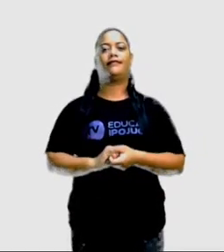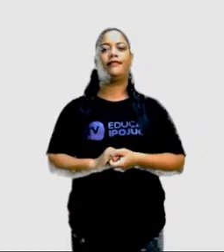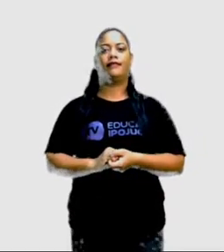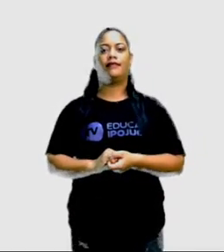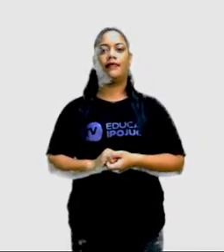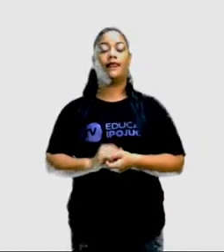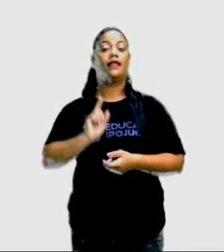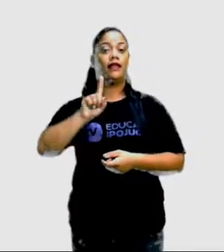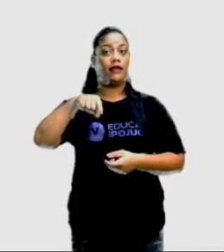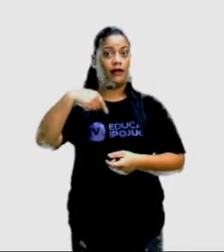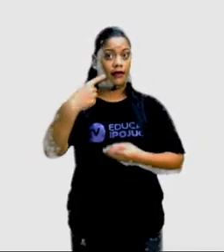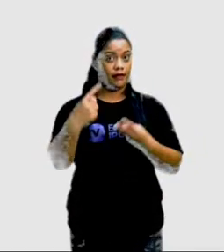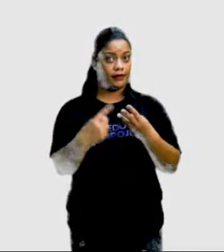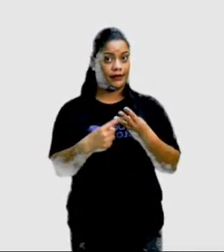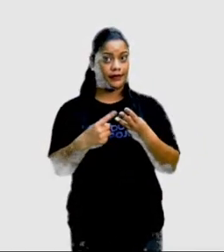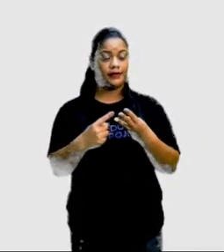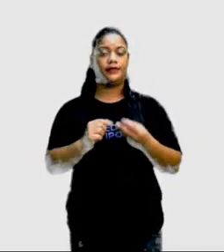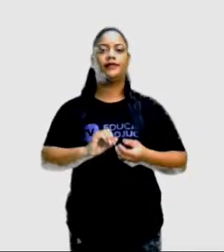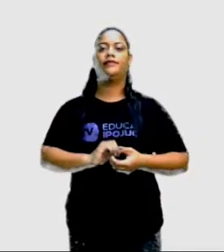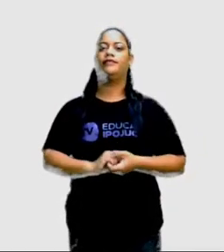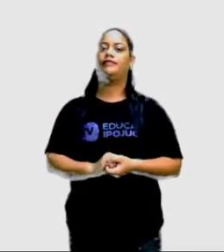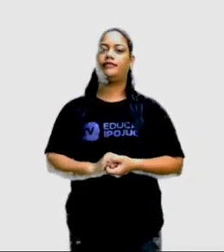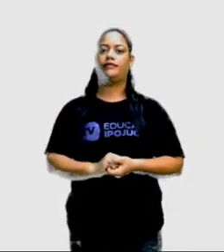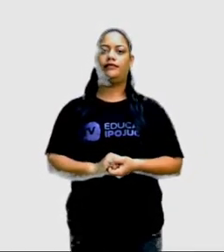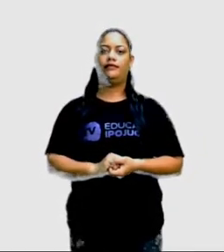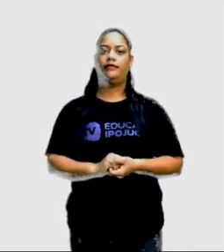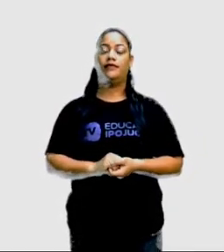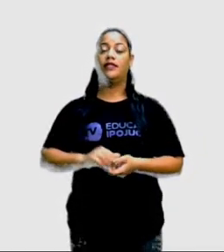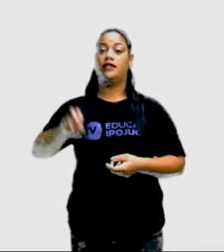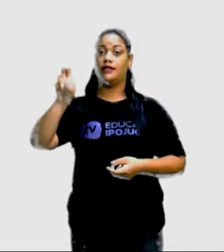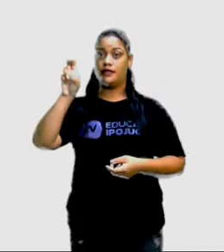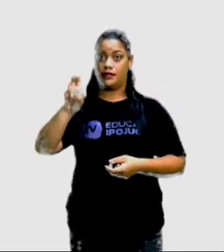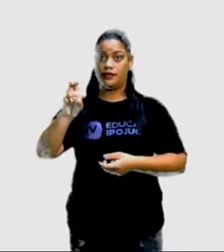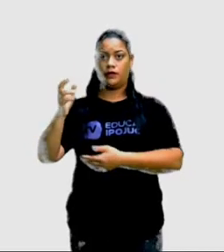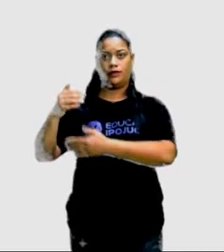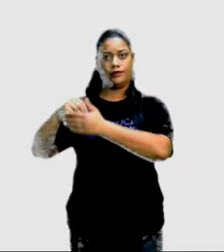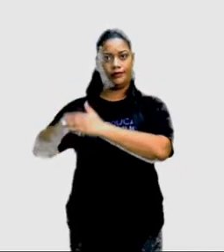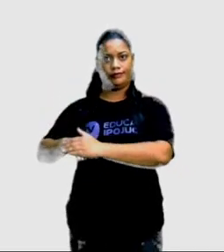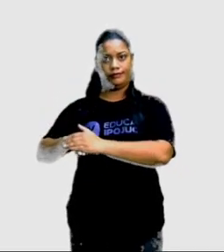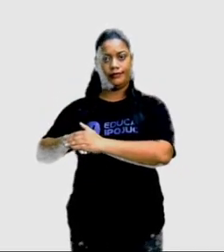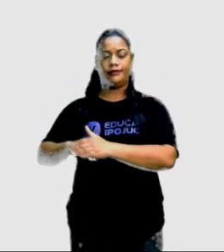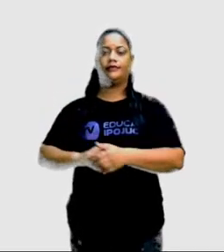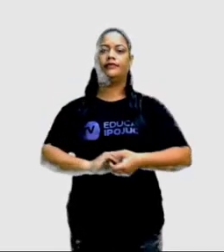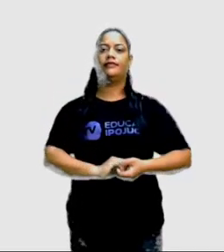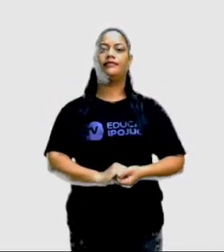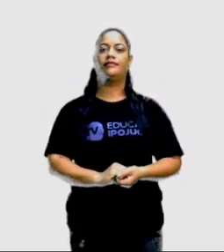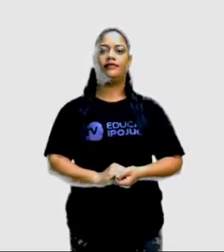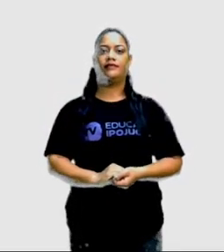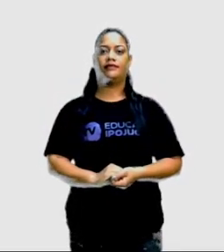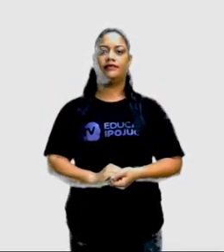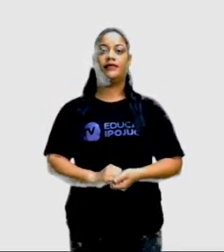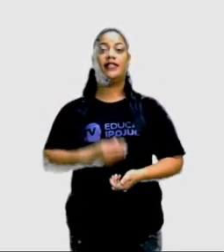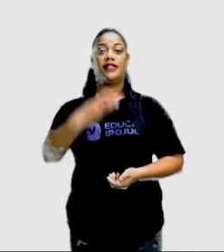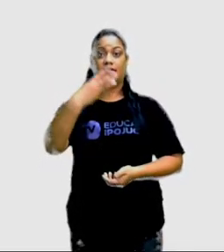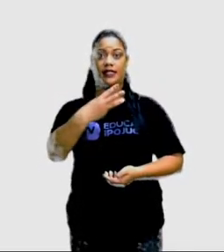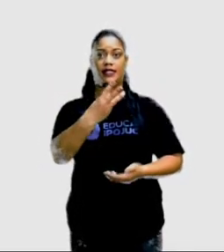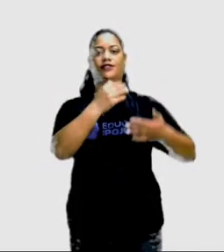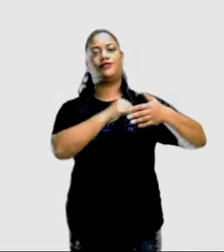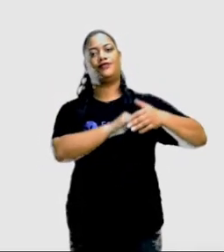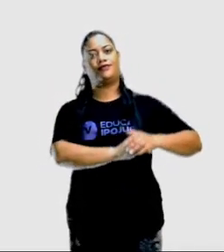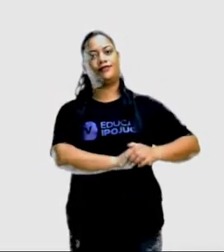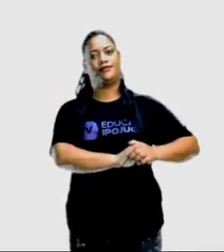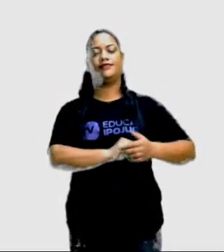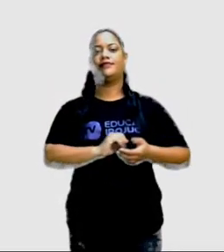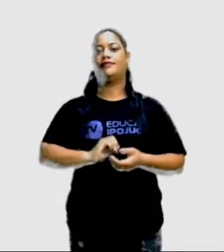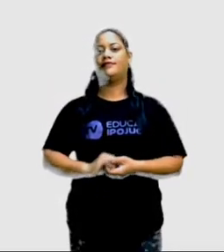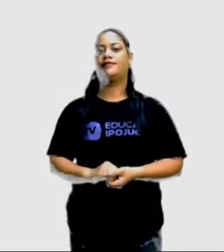Uma outra maneira, que é a terceira maneira, posso colocar 5 balas no bolso 1 e 3 balas no bolso